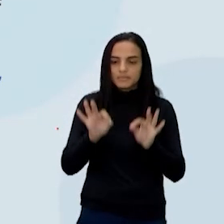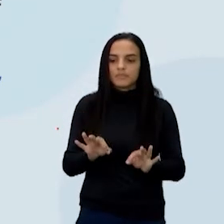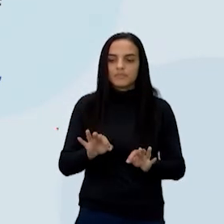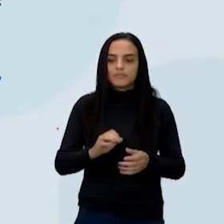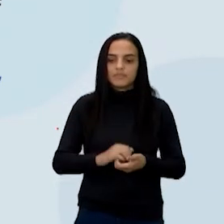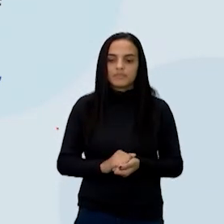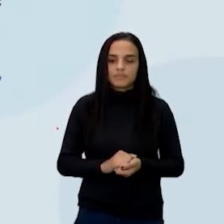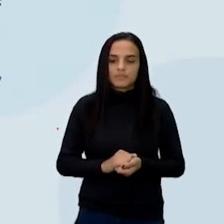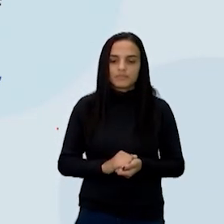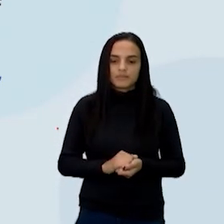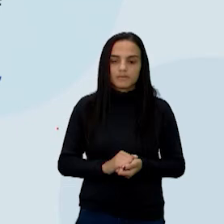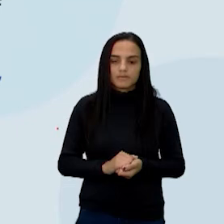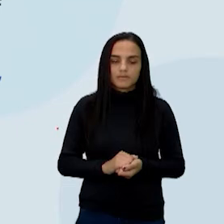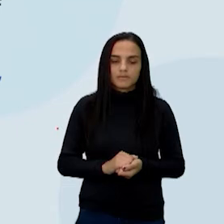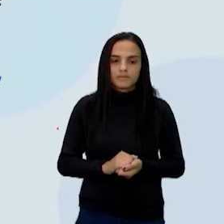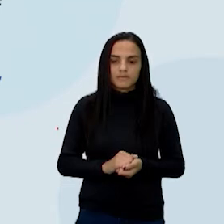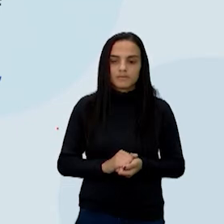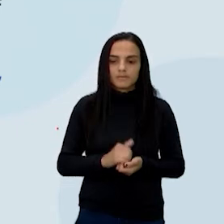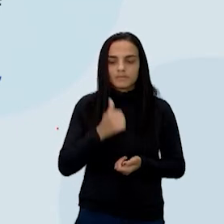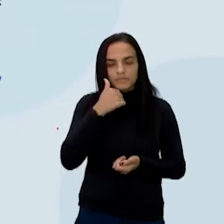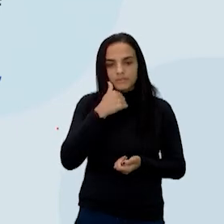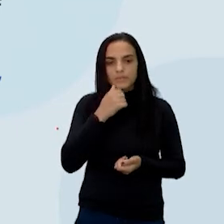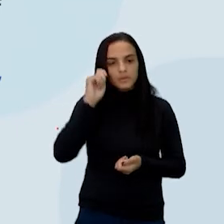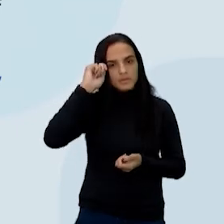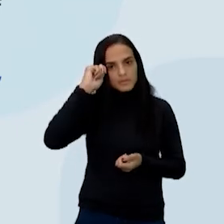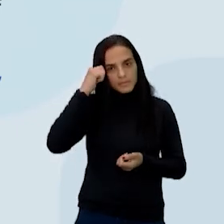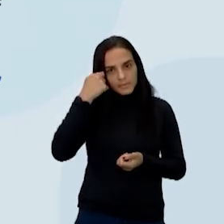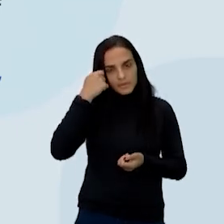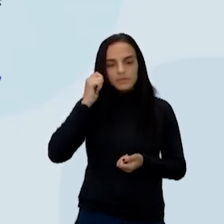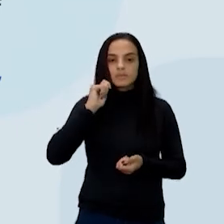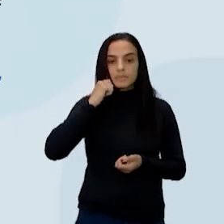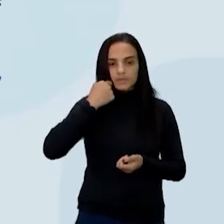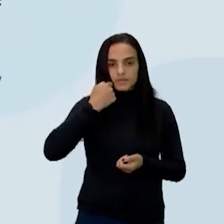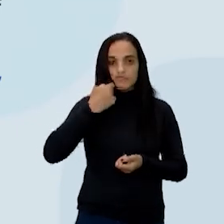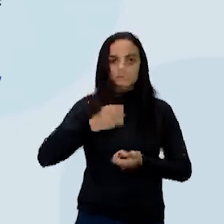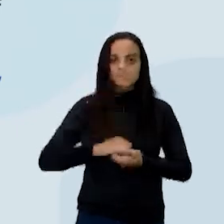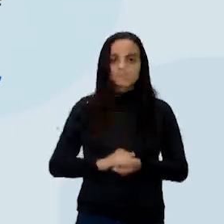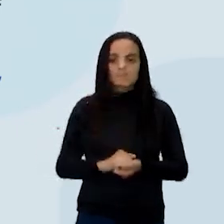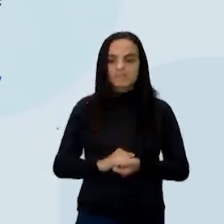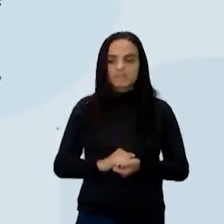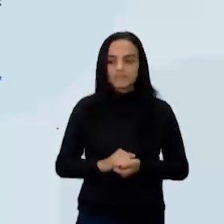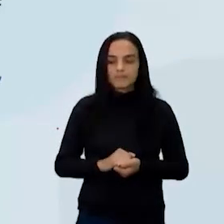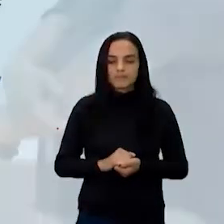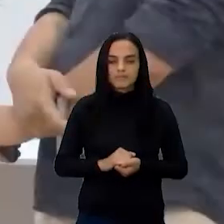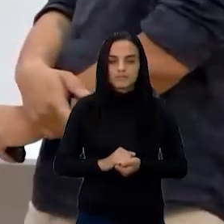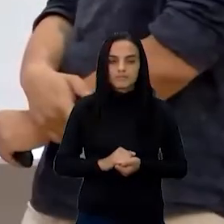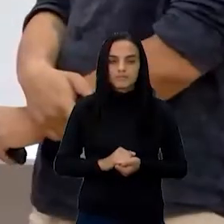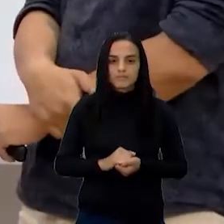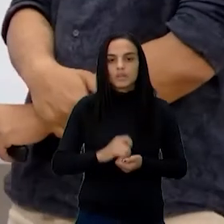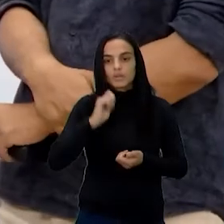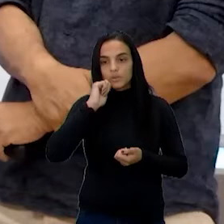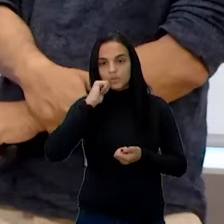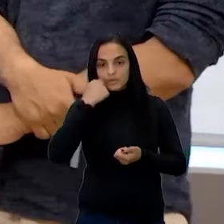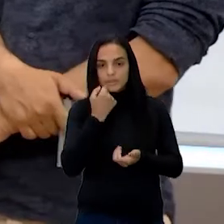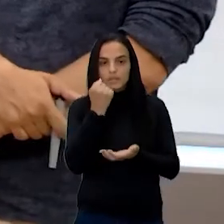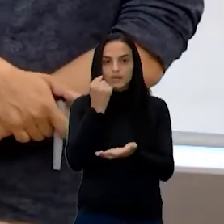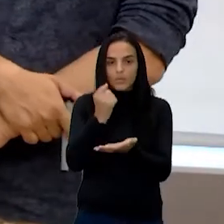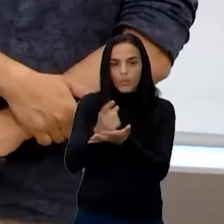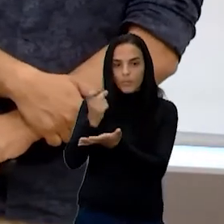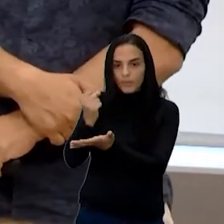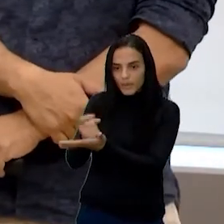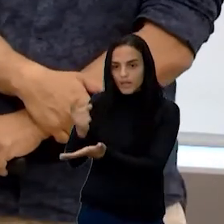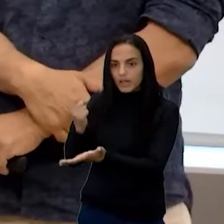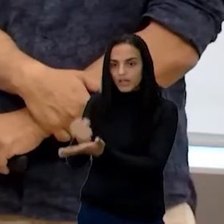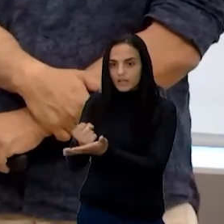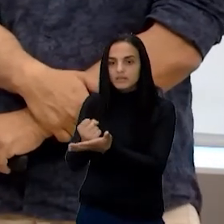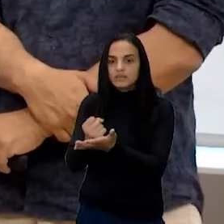veio primeiro, que são os pães consumidos, ficou na parte de cima da nossa razão. E os pães comprados